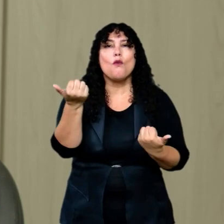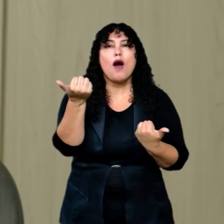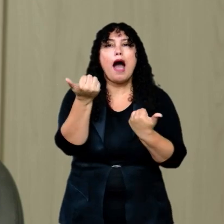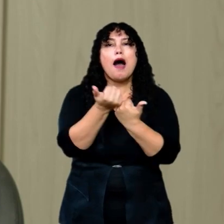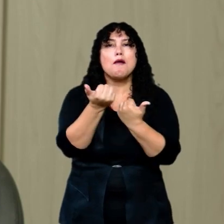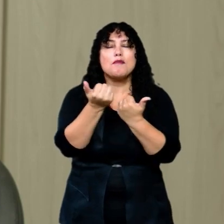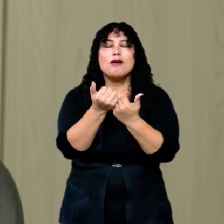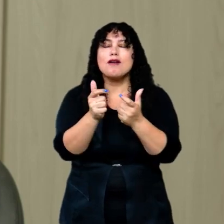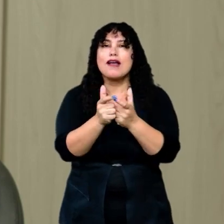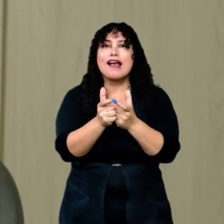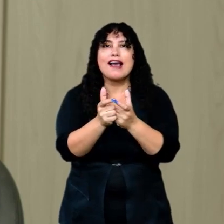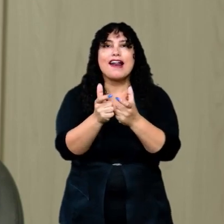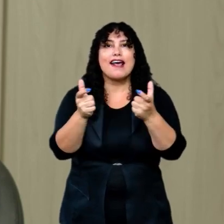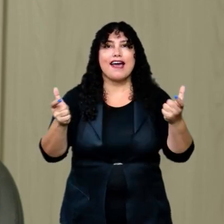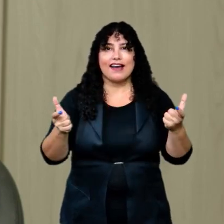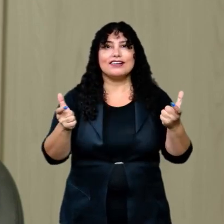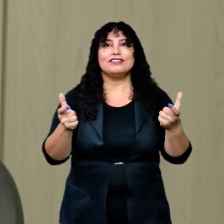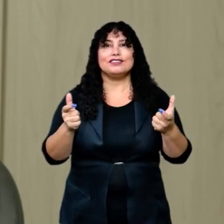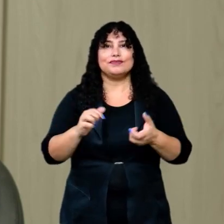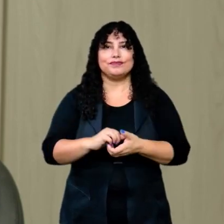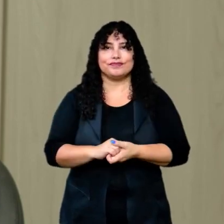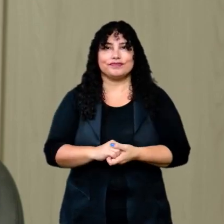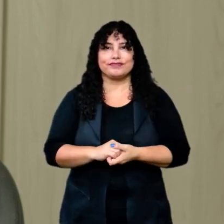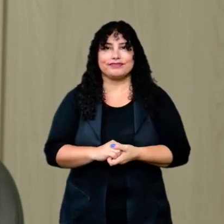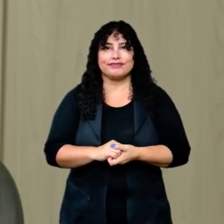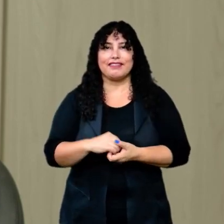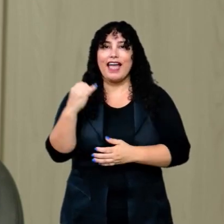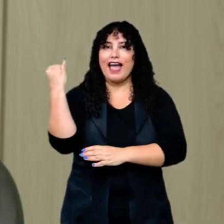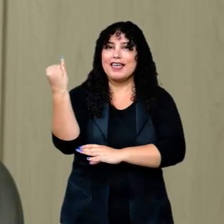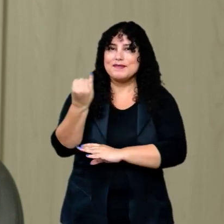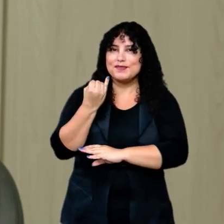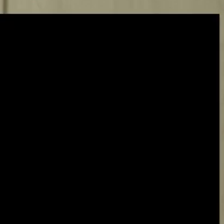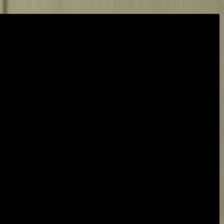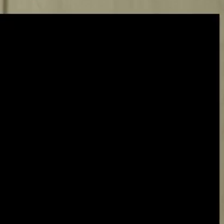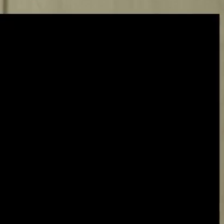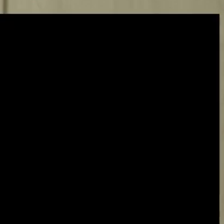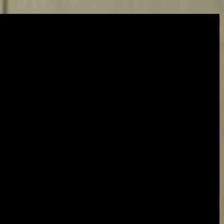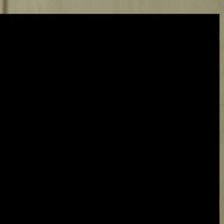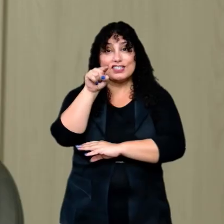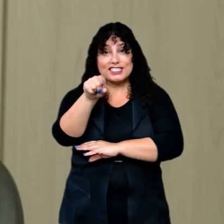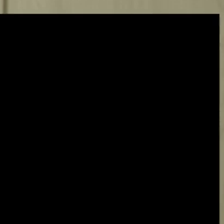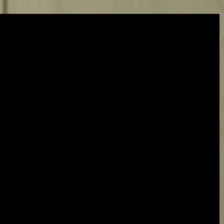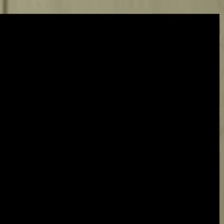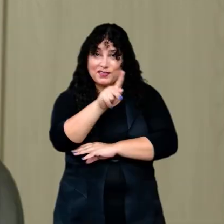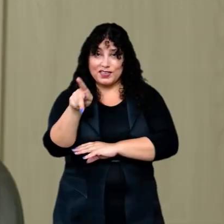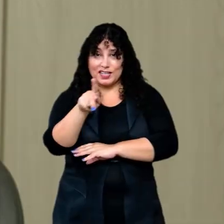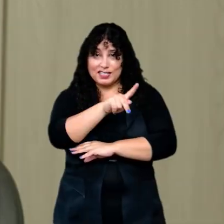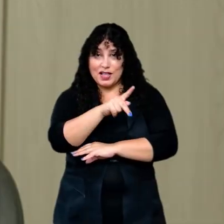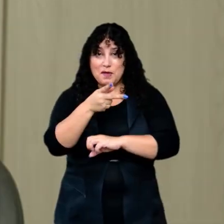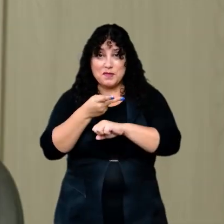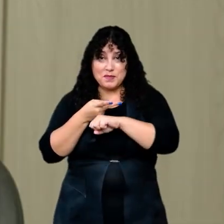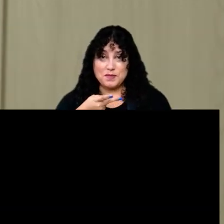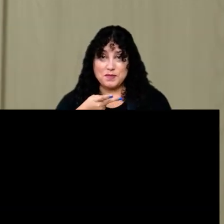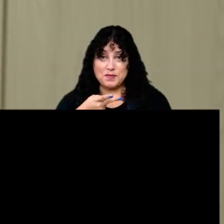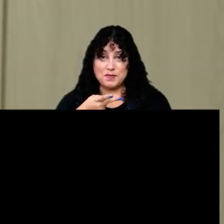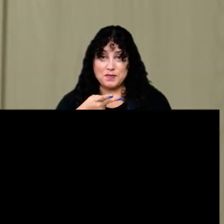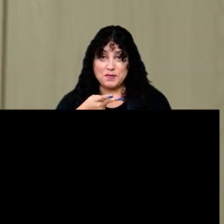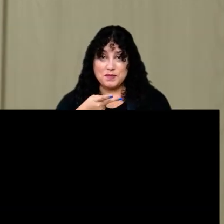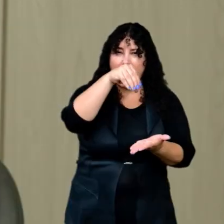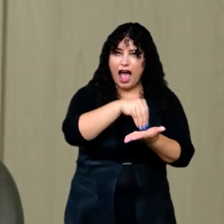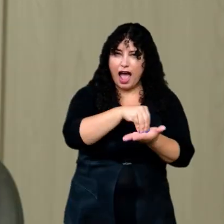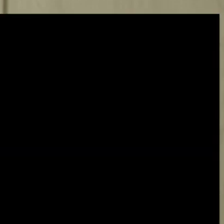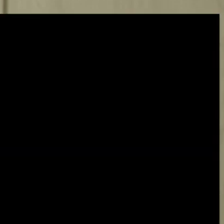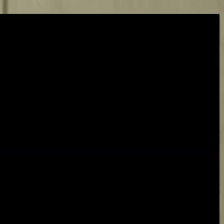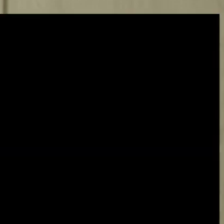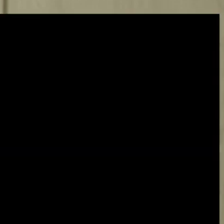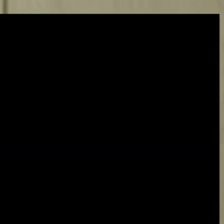muito grande e a importância de você, professor, procurar o NAPNE todas as vezes